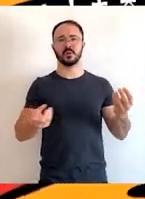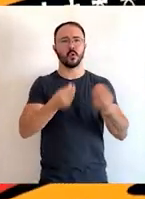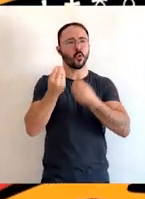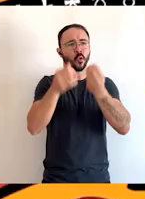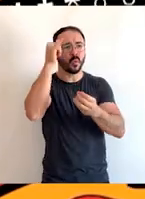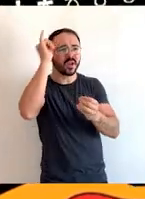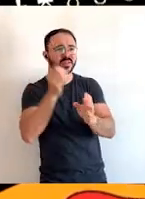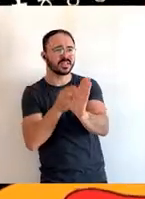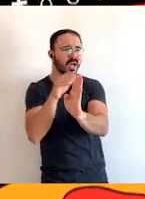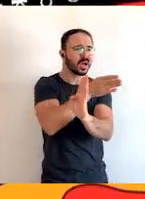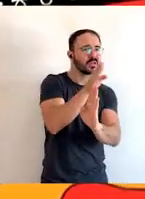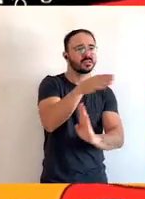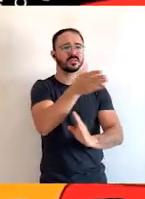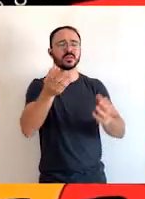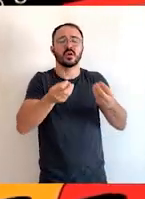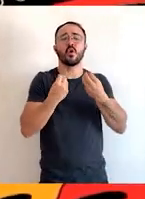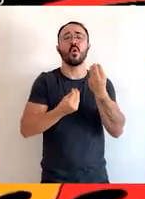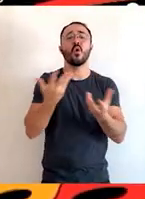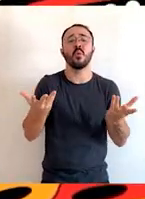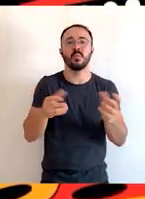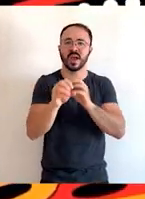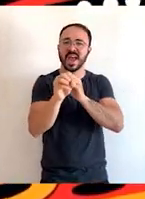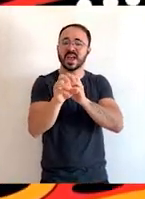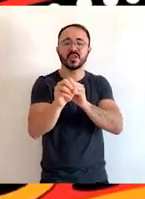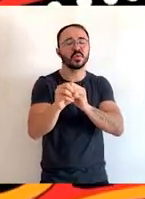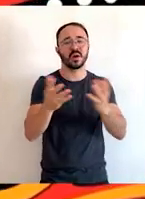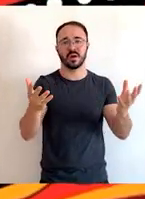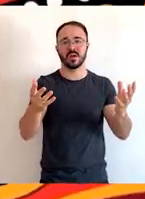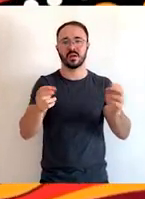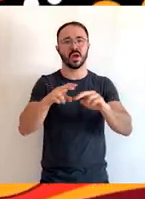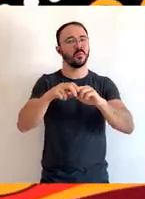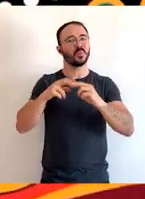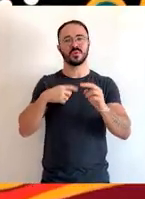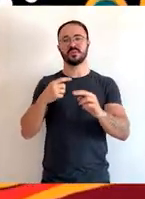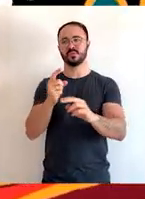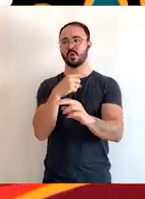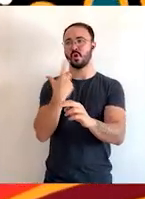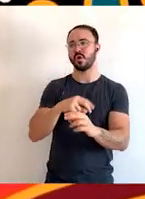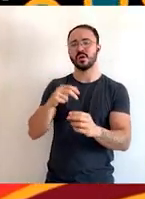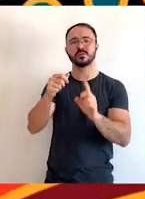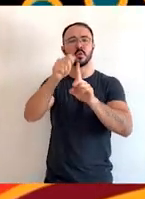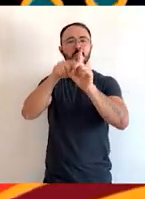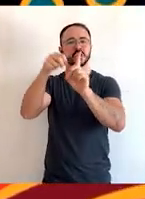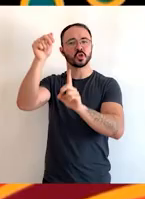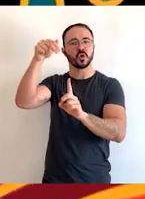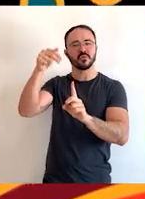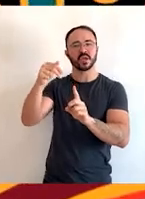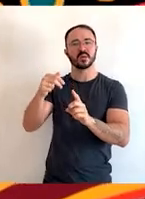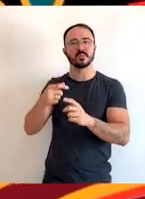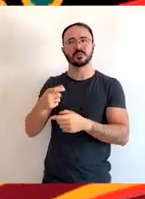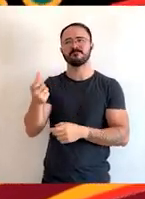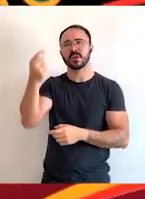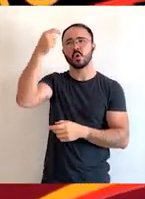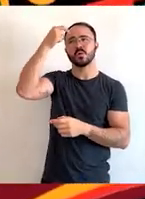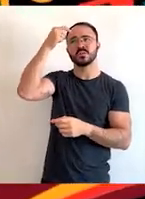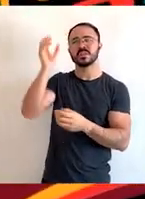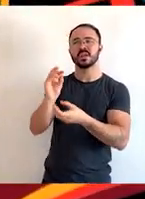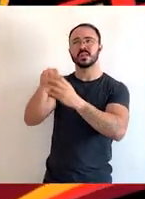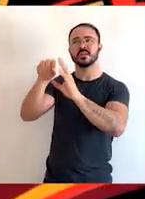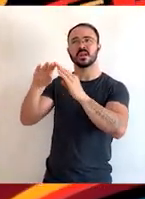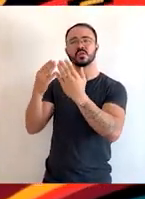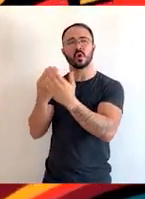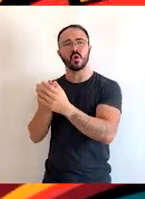para isso é a educação. E por isso, nós no mês de novembro fazemos todas essas reflexões nas escolas,